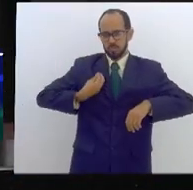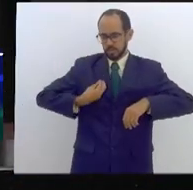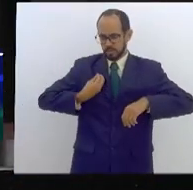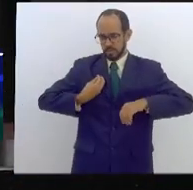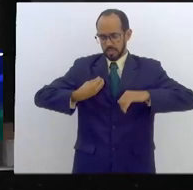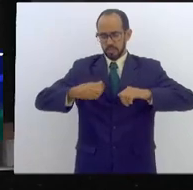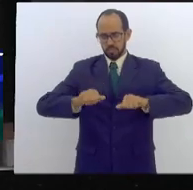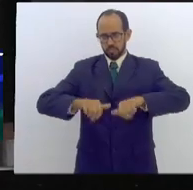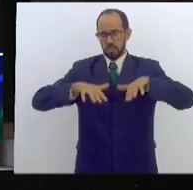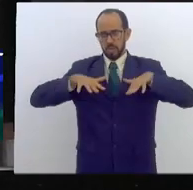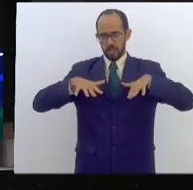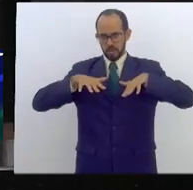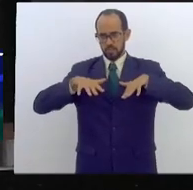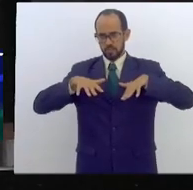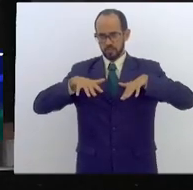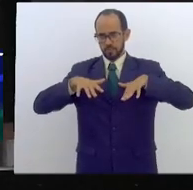plenário,